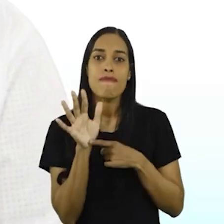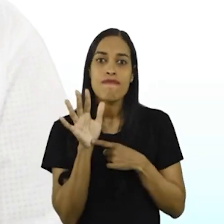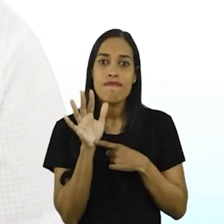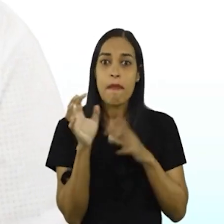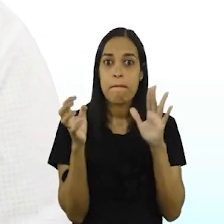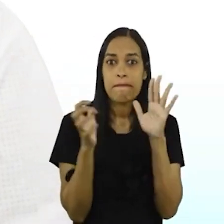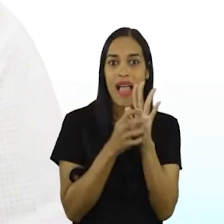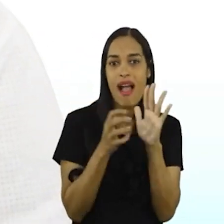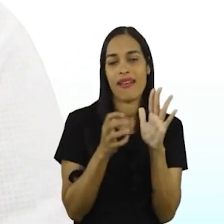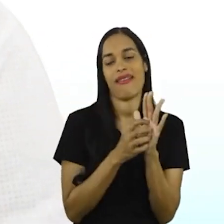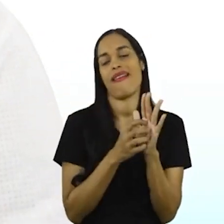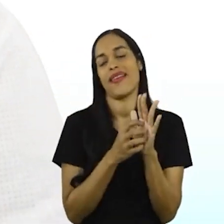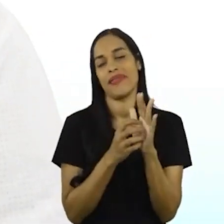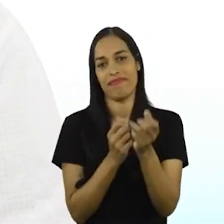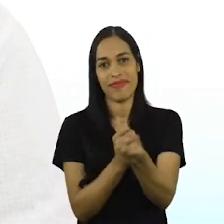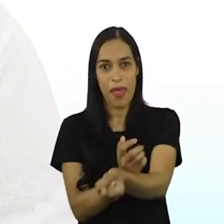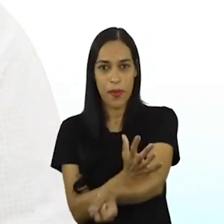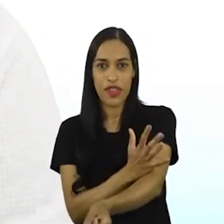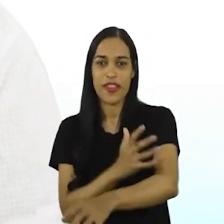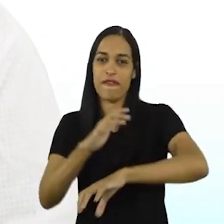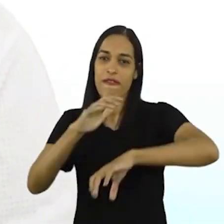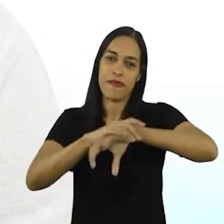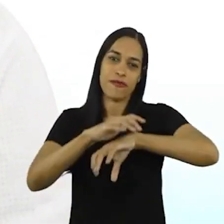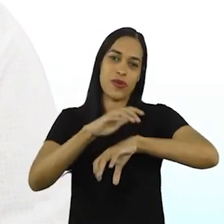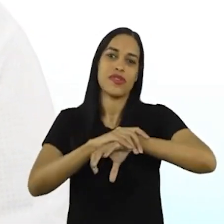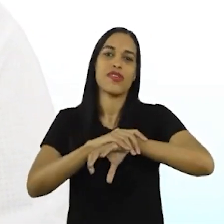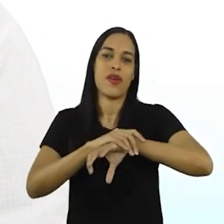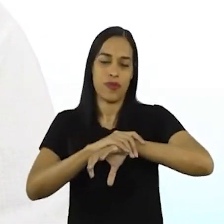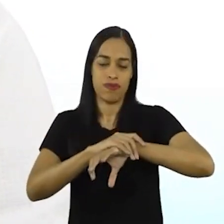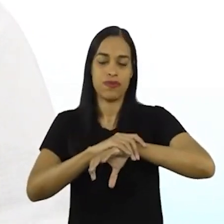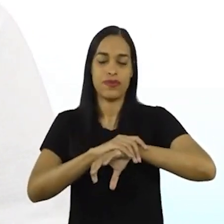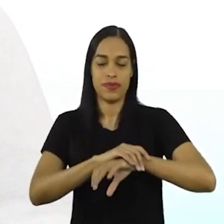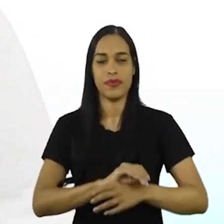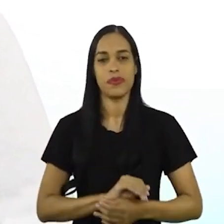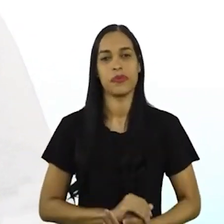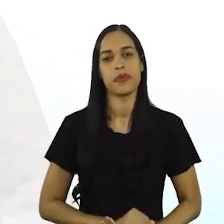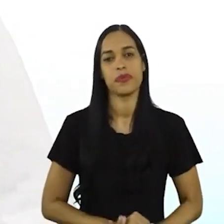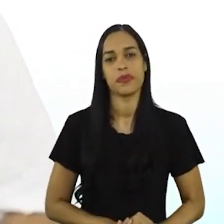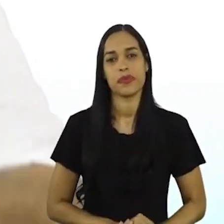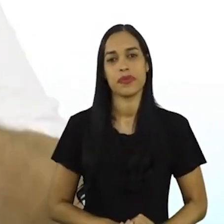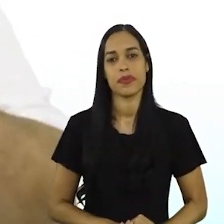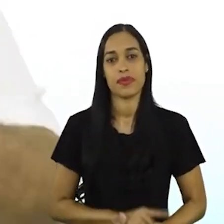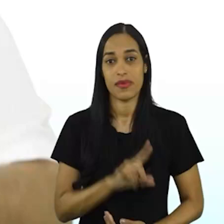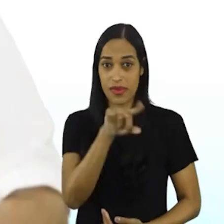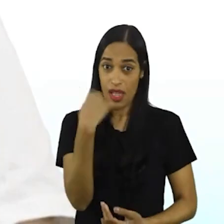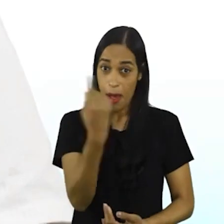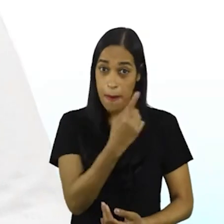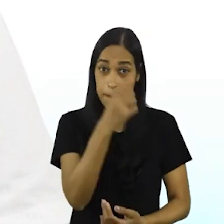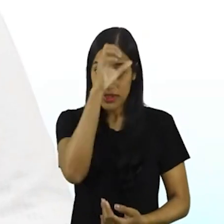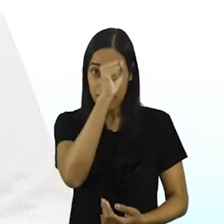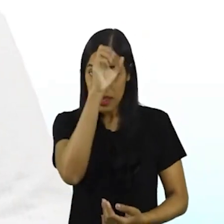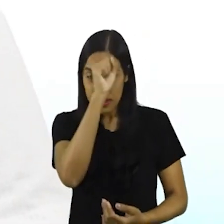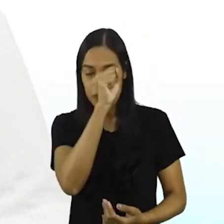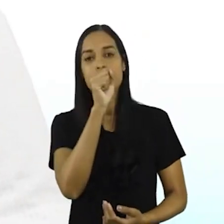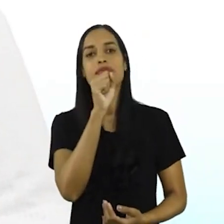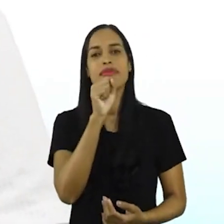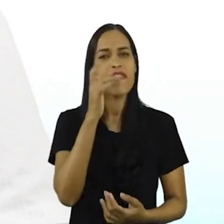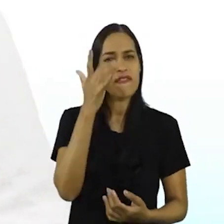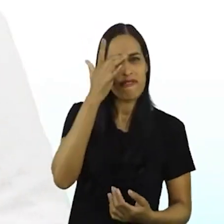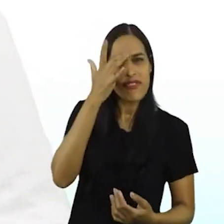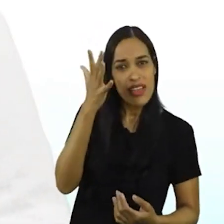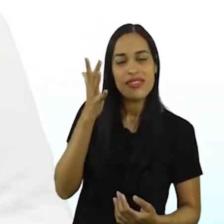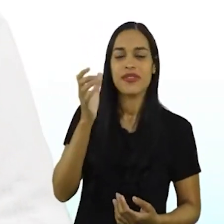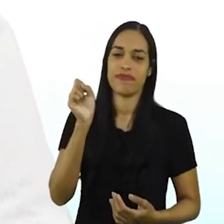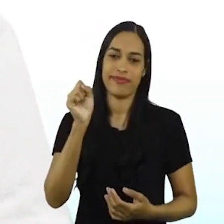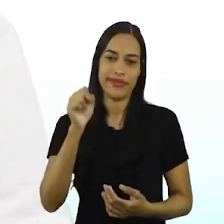uma marca da função emotiva ou expressiva. Captou, fera?